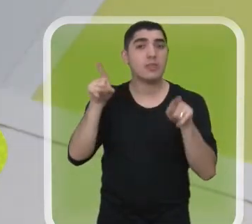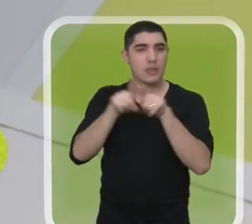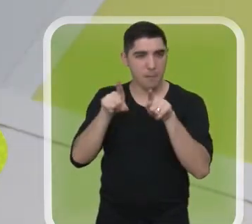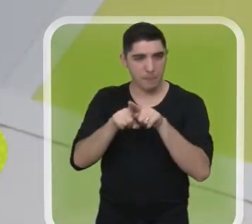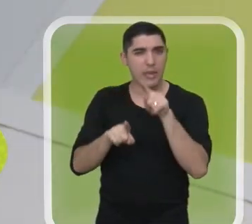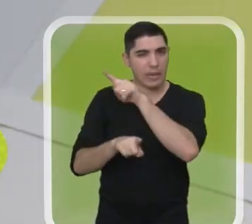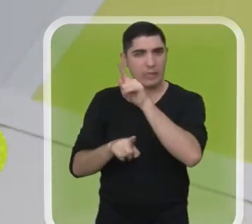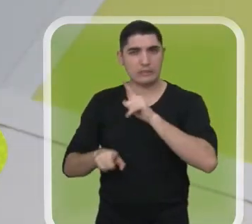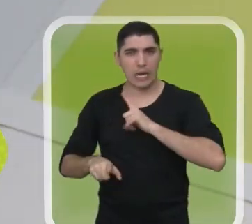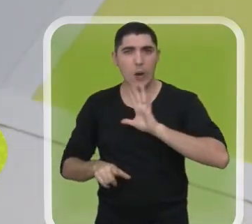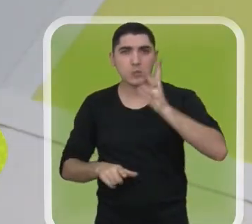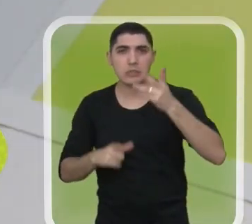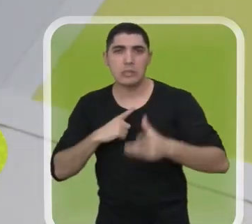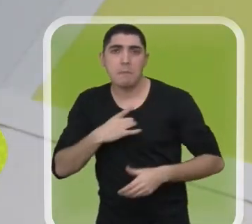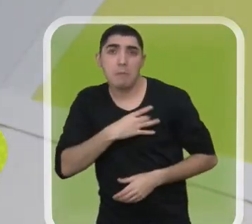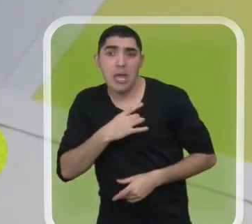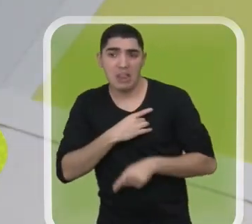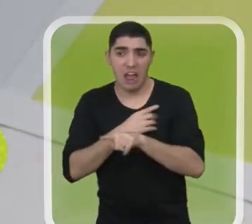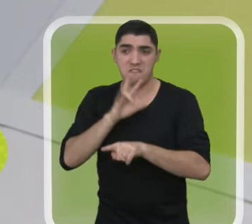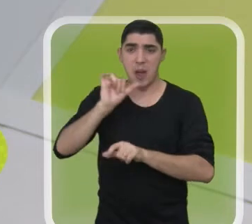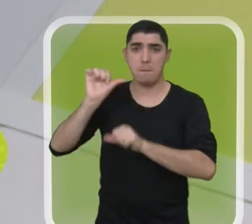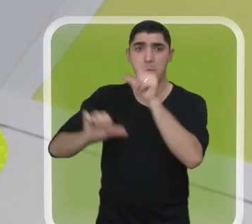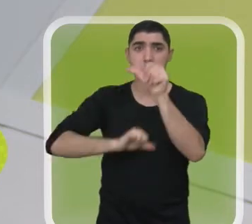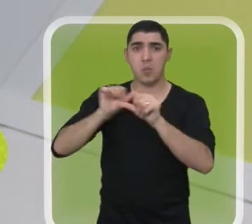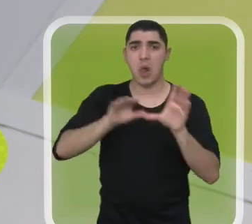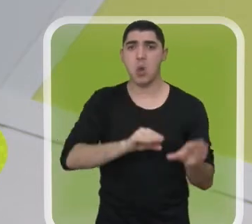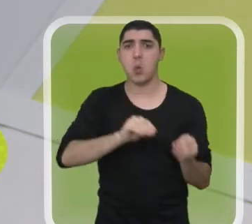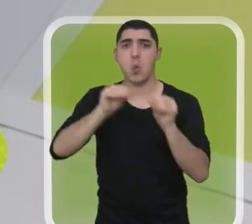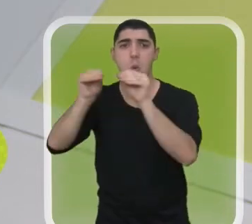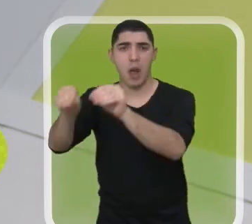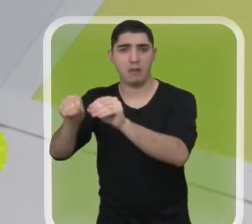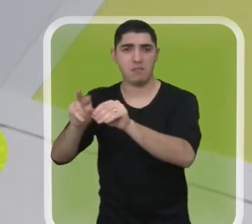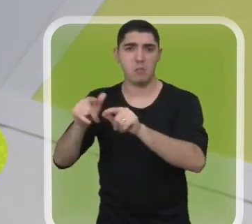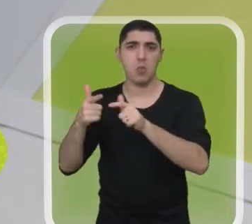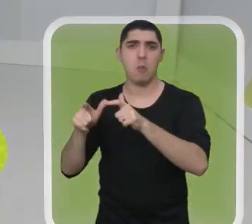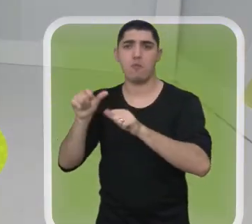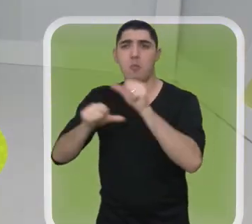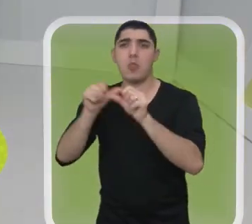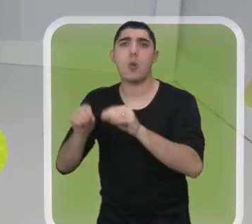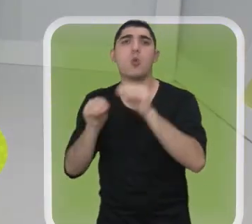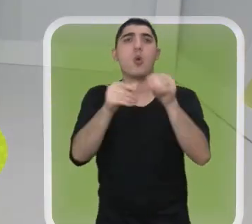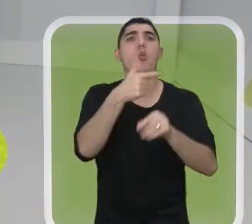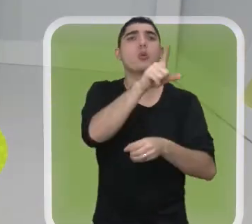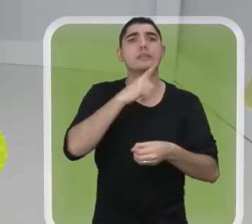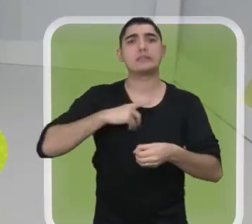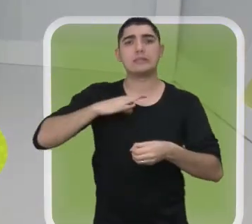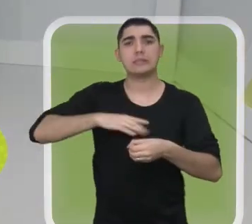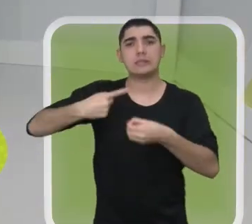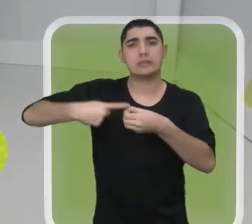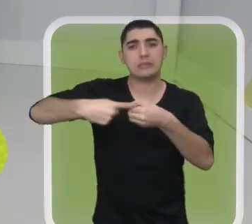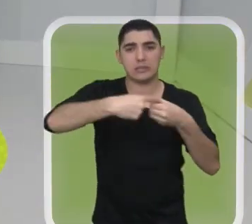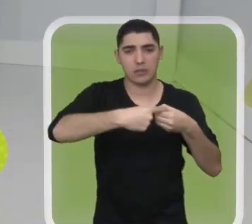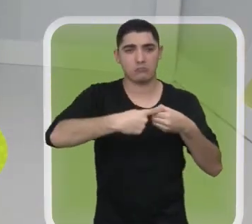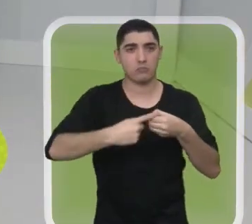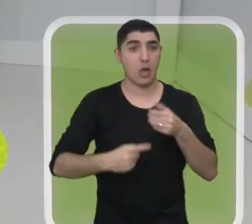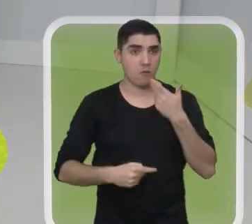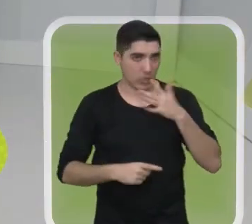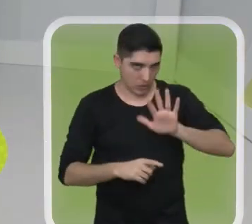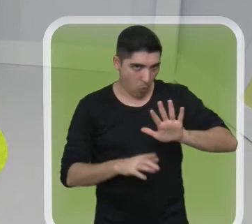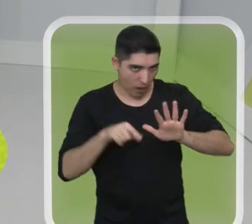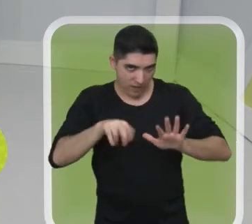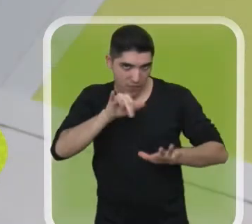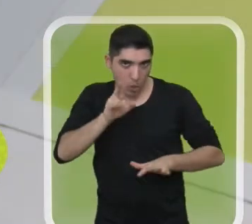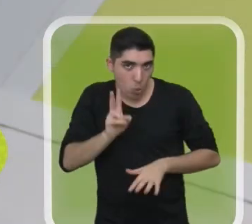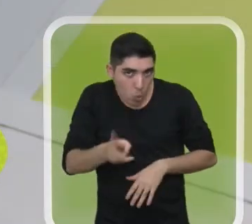que foi para americano e tudo mais. Ou seja, isso obviamente vai ser colocado em contrato. Bota no contrato como uma responsabilidade. A águia vai continuar sendo águia, vai ser azul